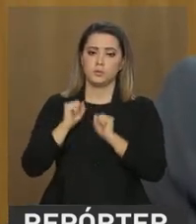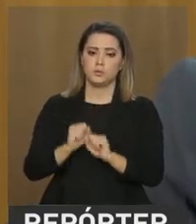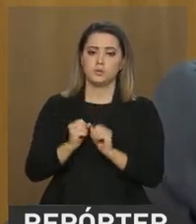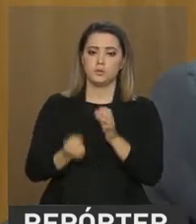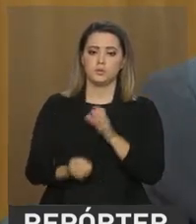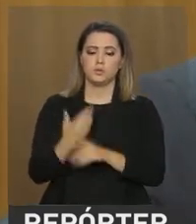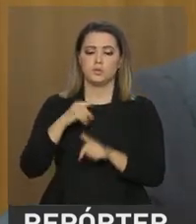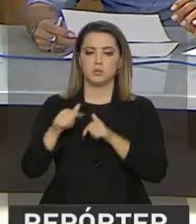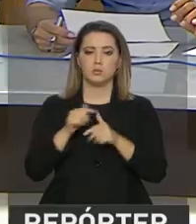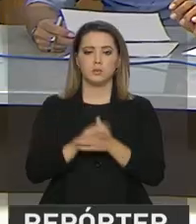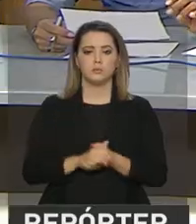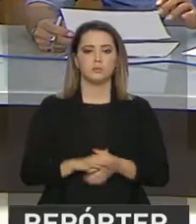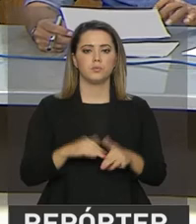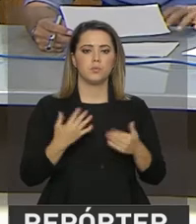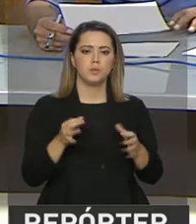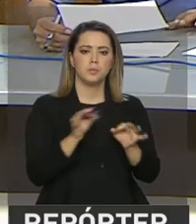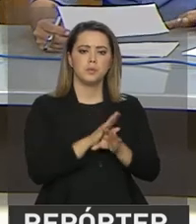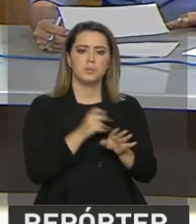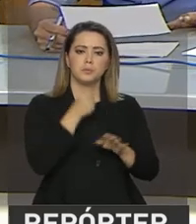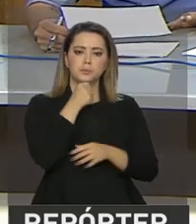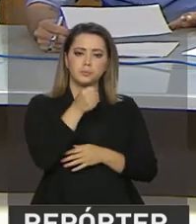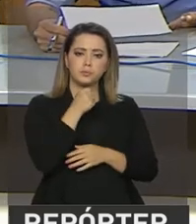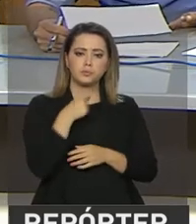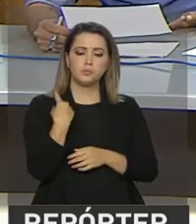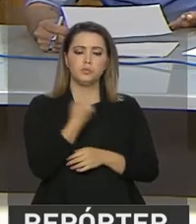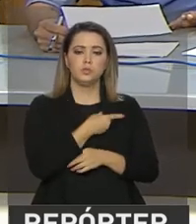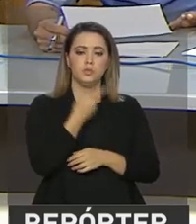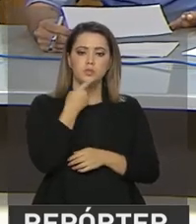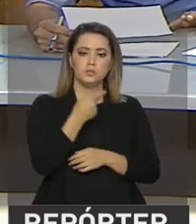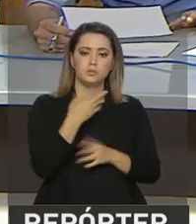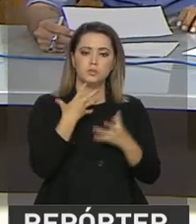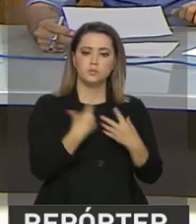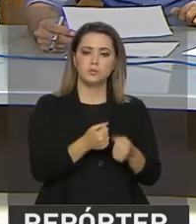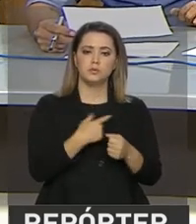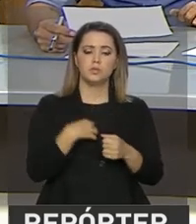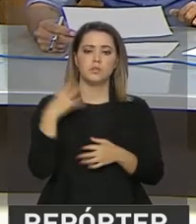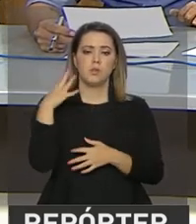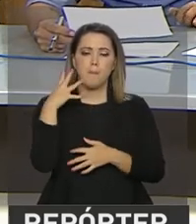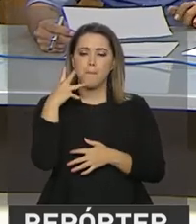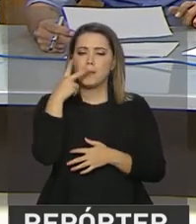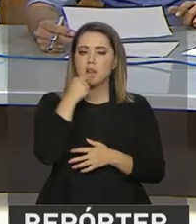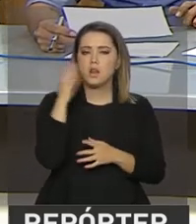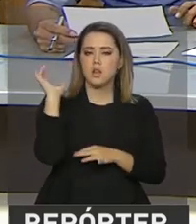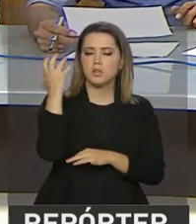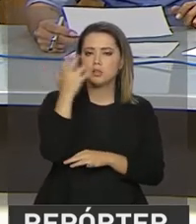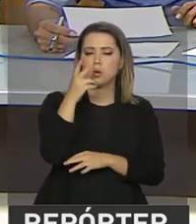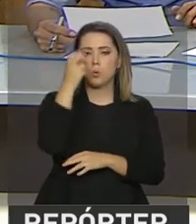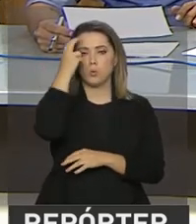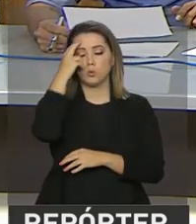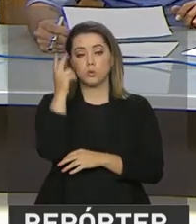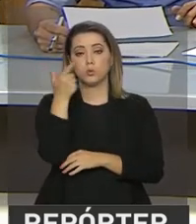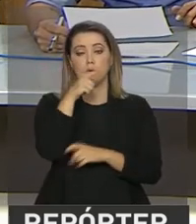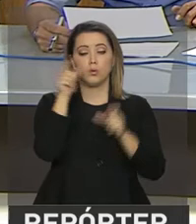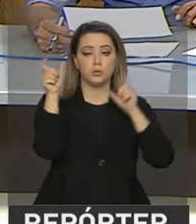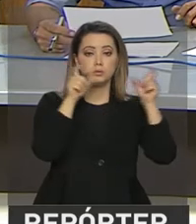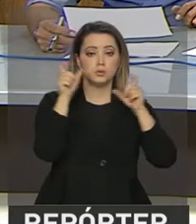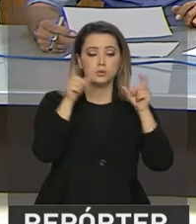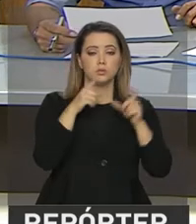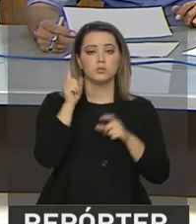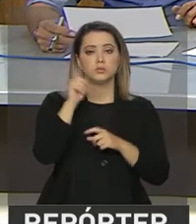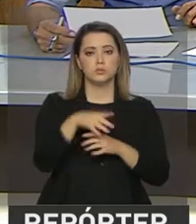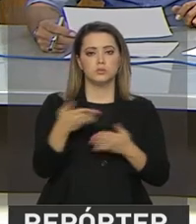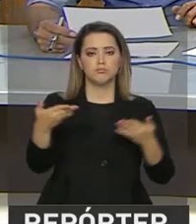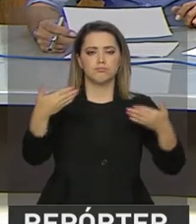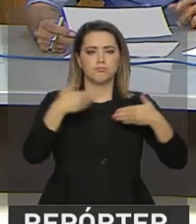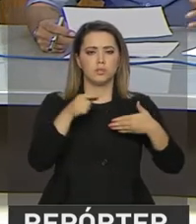os empregos e para finalizar a entrevista presidente nós vamos falar que além das nossas belezas naturais cultura outra atração vem trazendo muitos